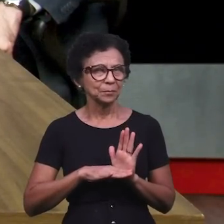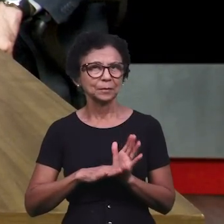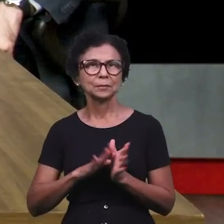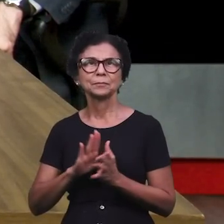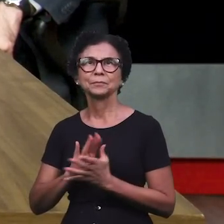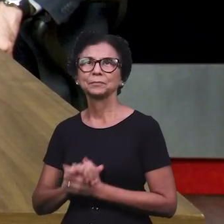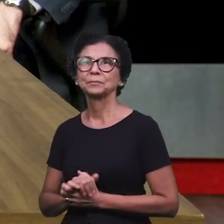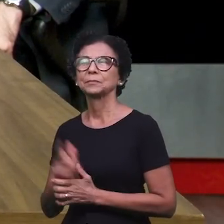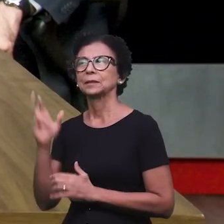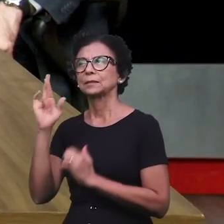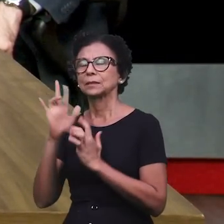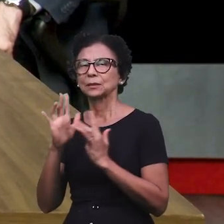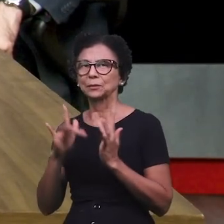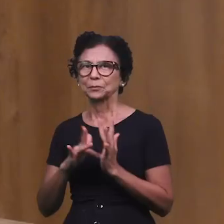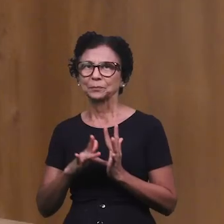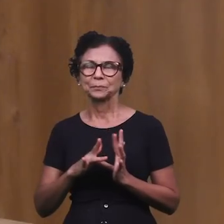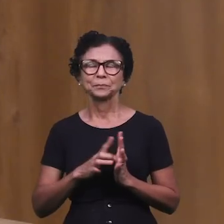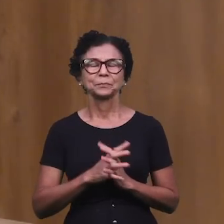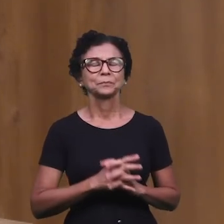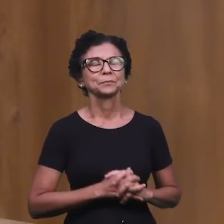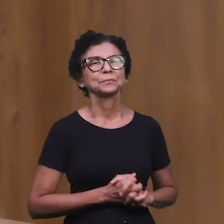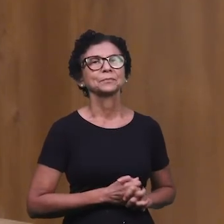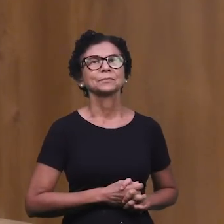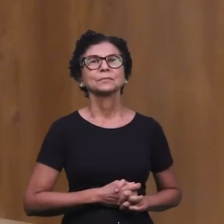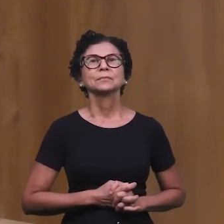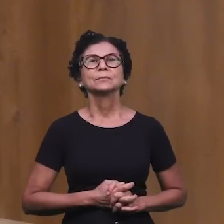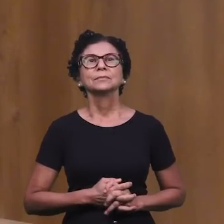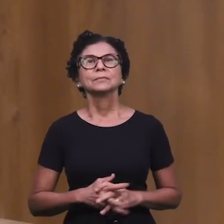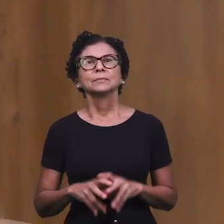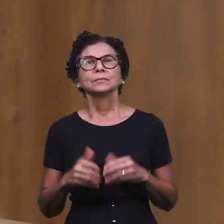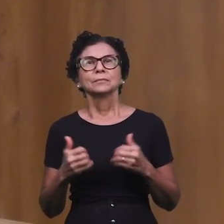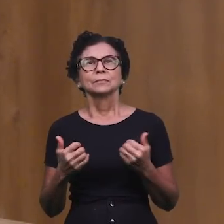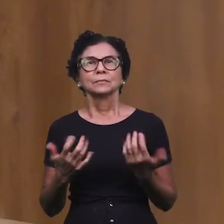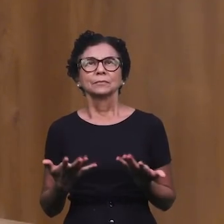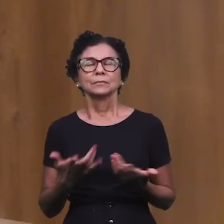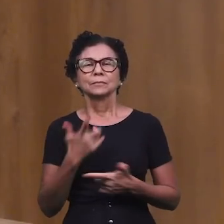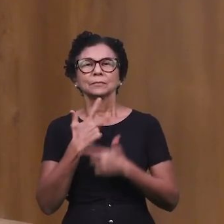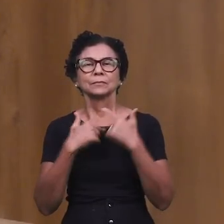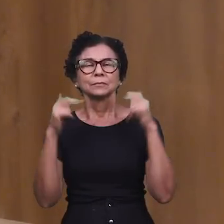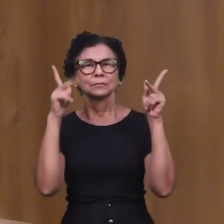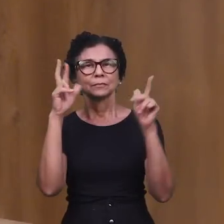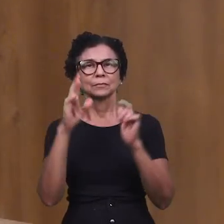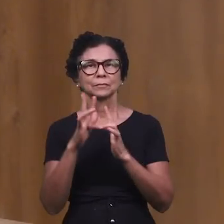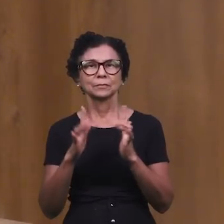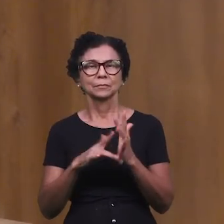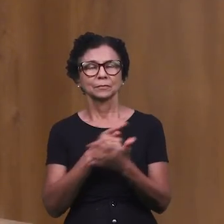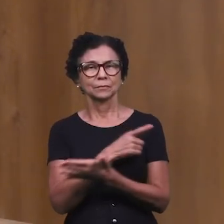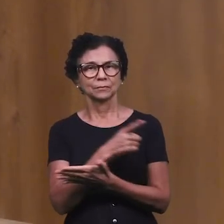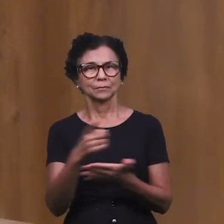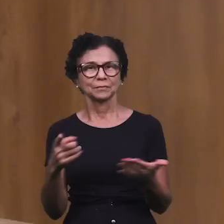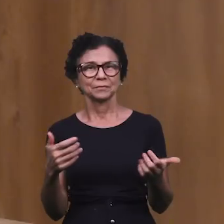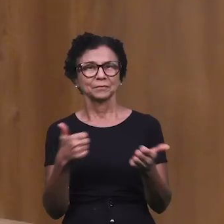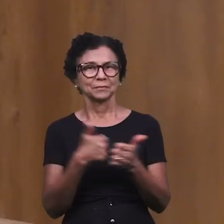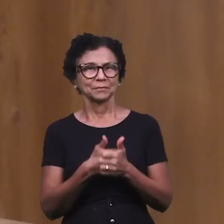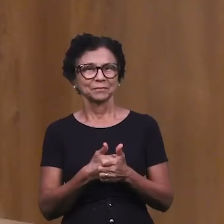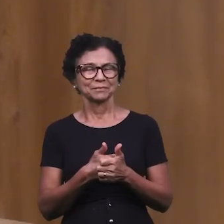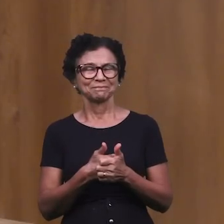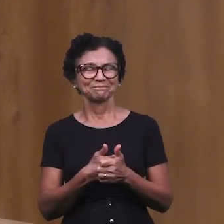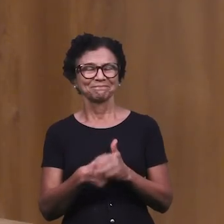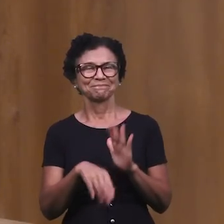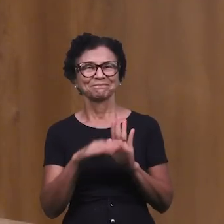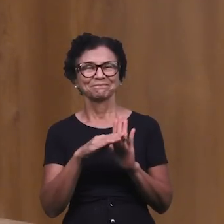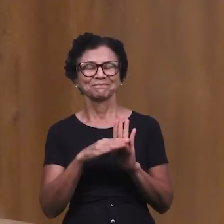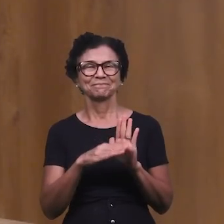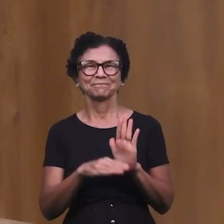a paz do Senhor. Paz do Senhor. Deus abençoe. Também queremos desejar a paz do Senhor àqueles que nos acompanharam mais esse episódio